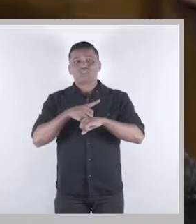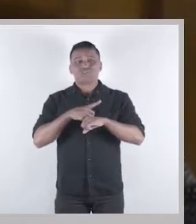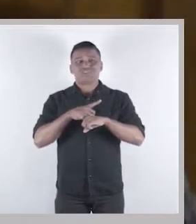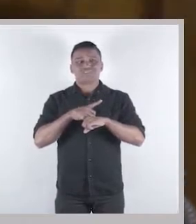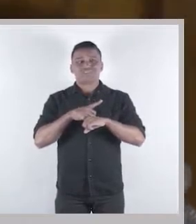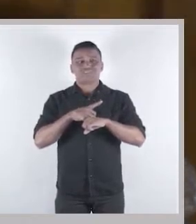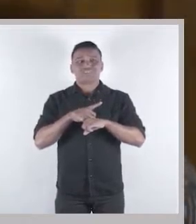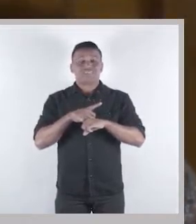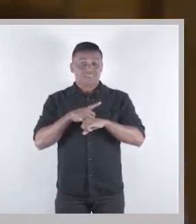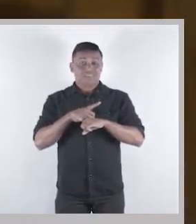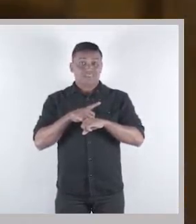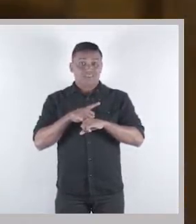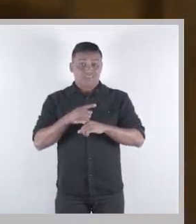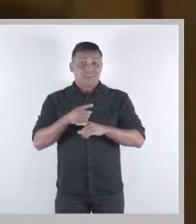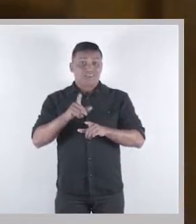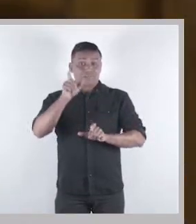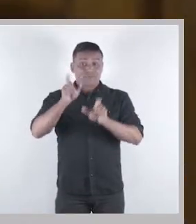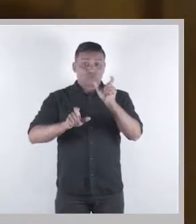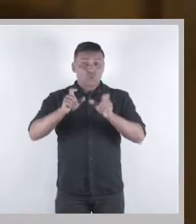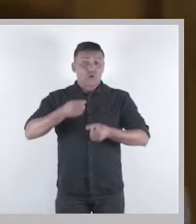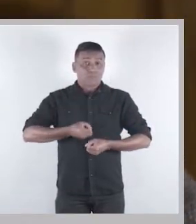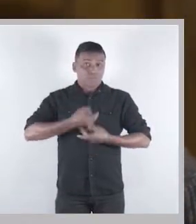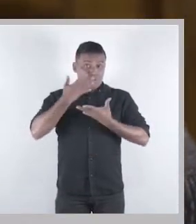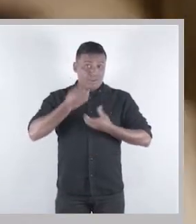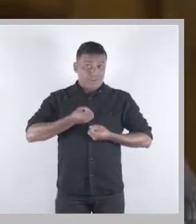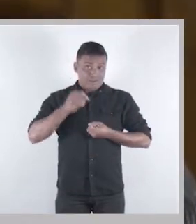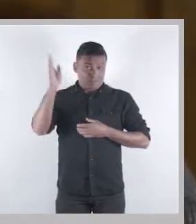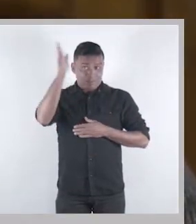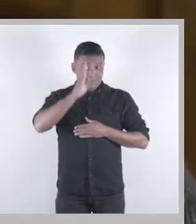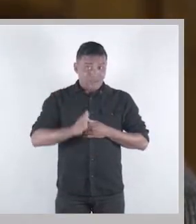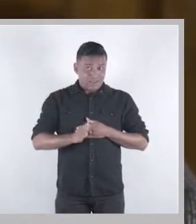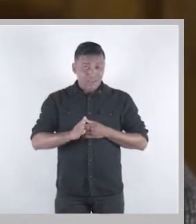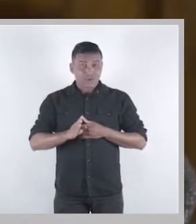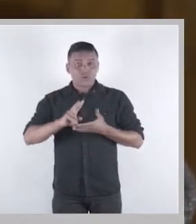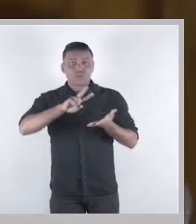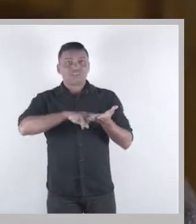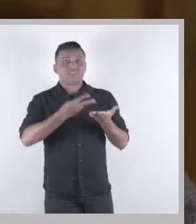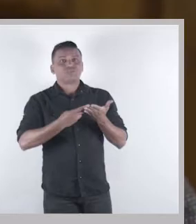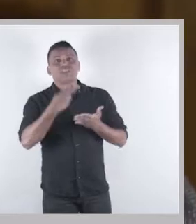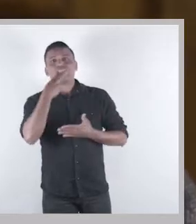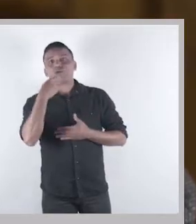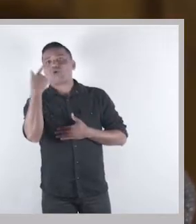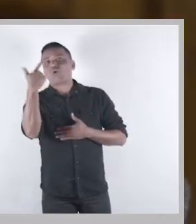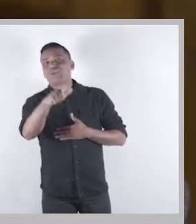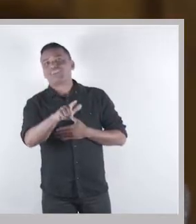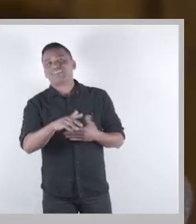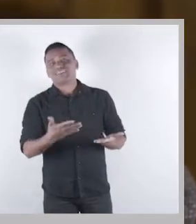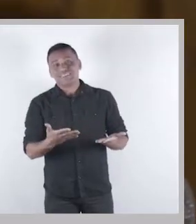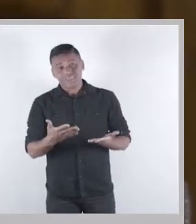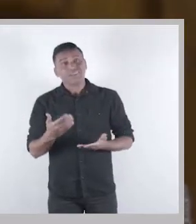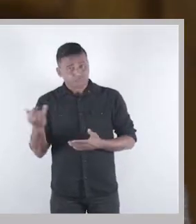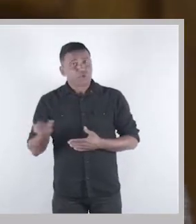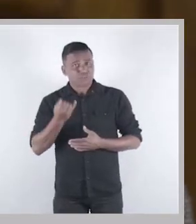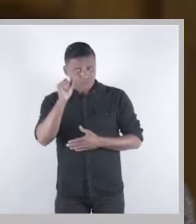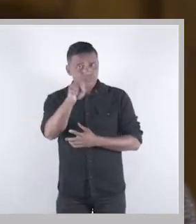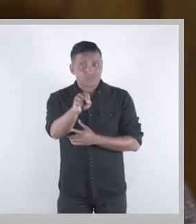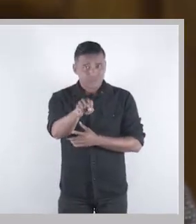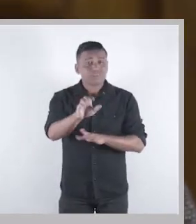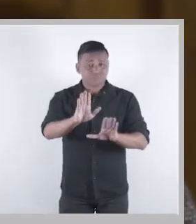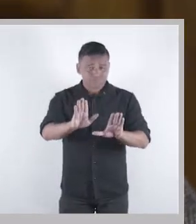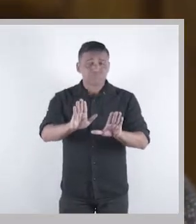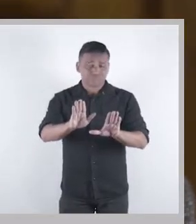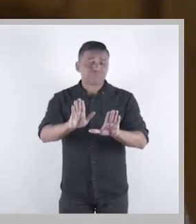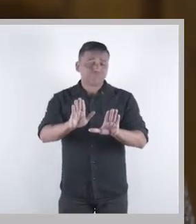produzindo poetas de outras línguas tem importantíssimo a gente precisa também fazer o mecanismo em Além de